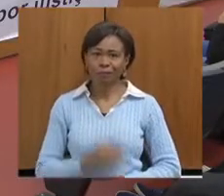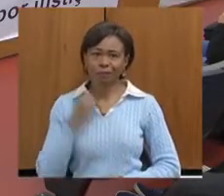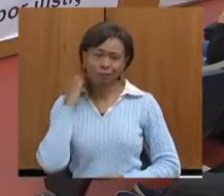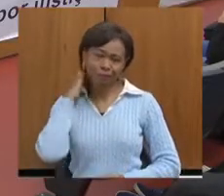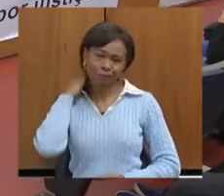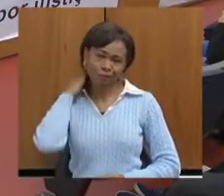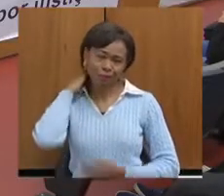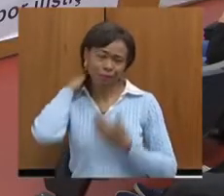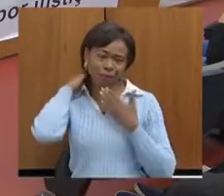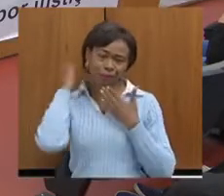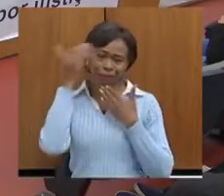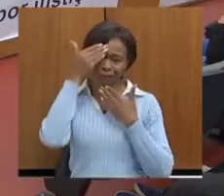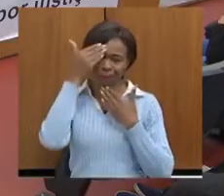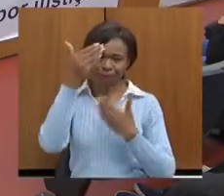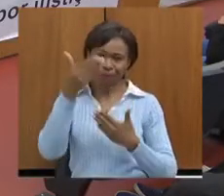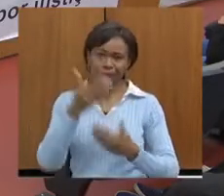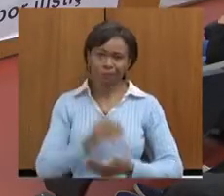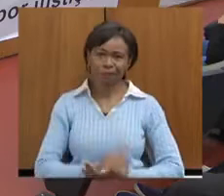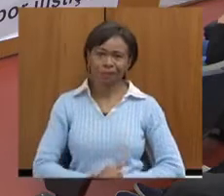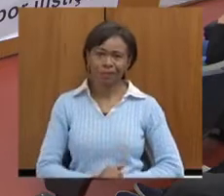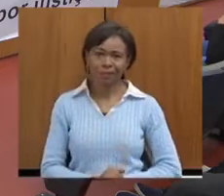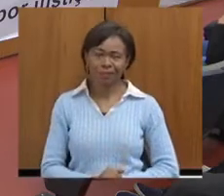obrigada a